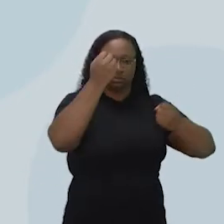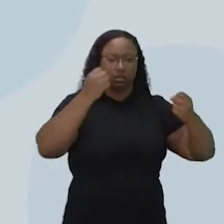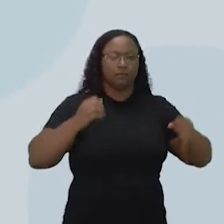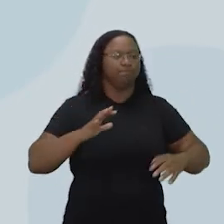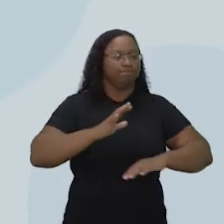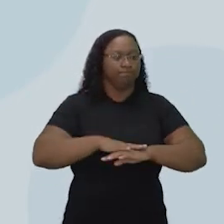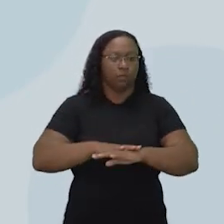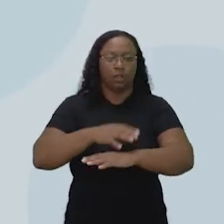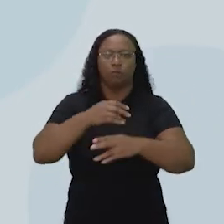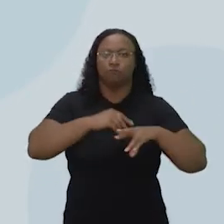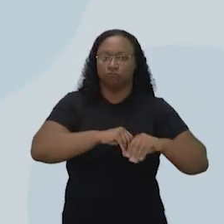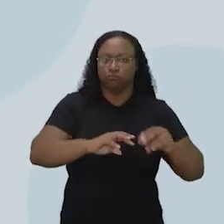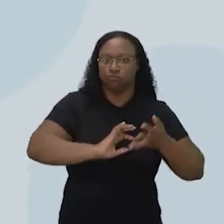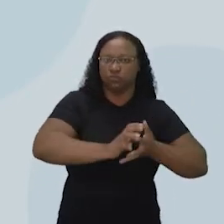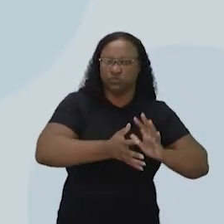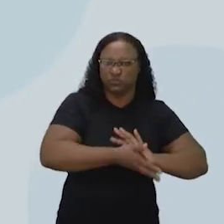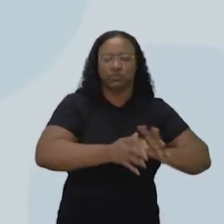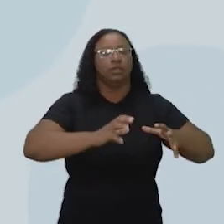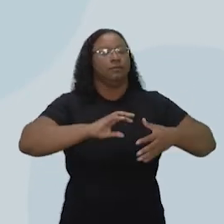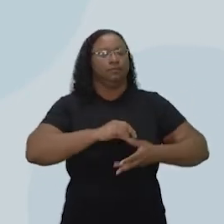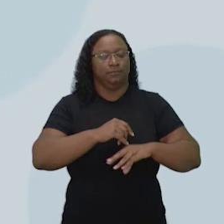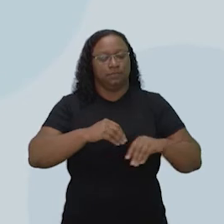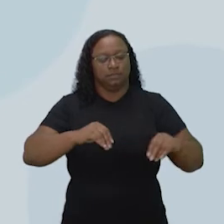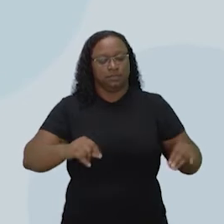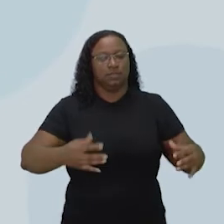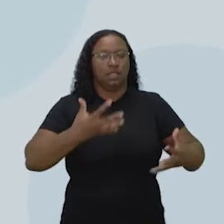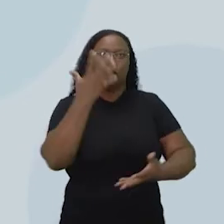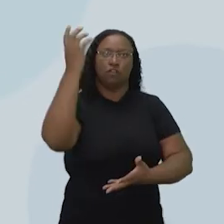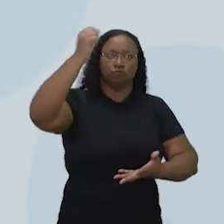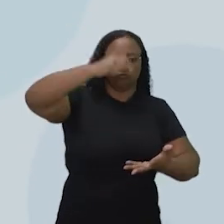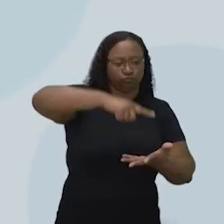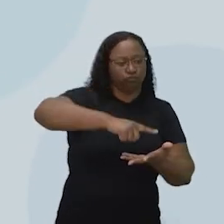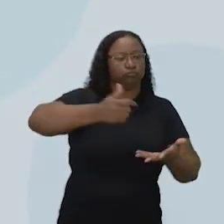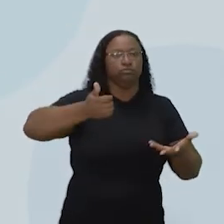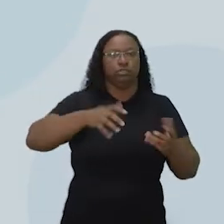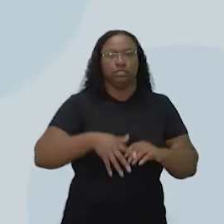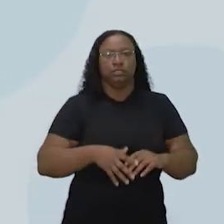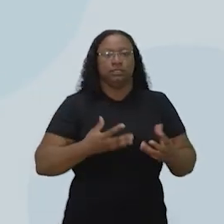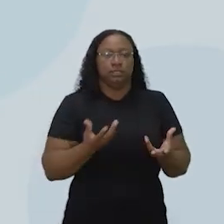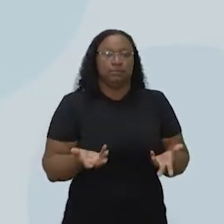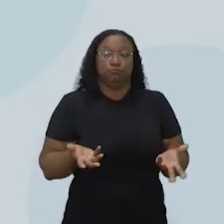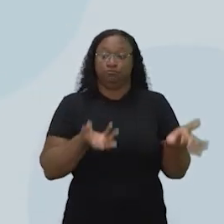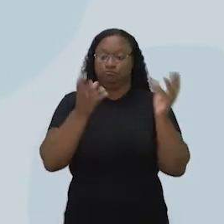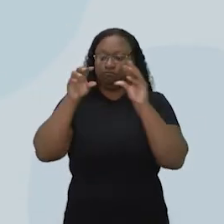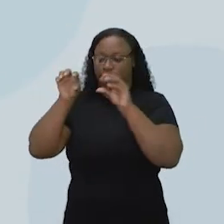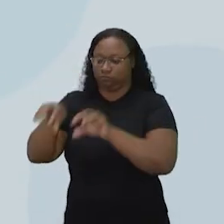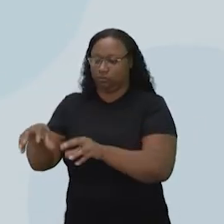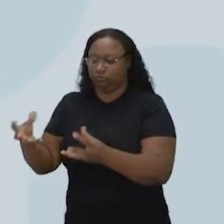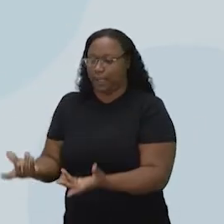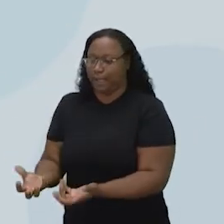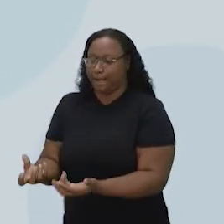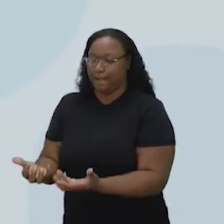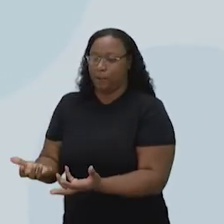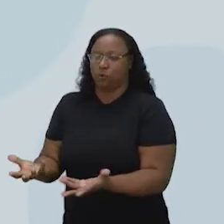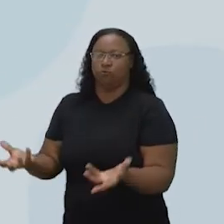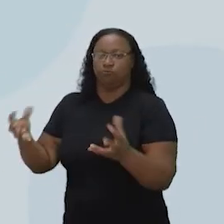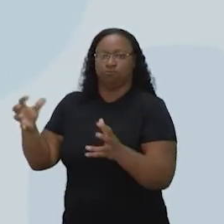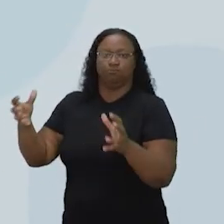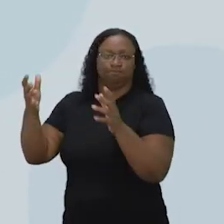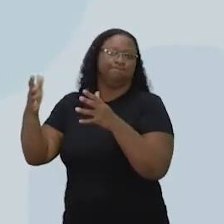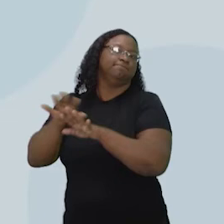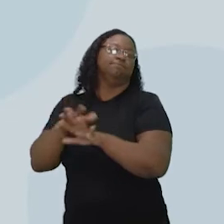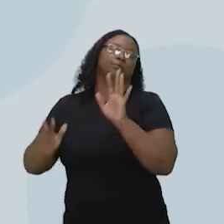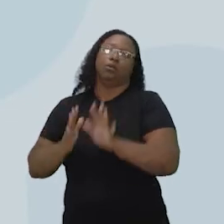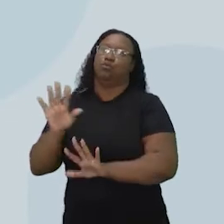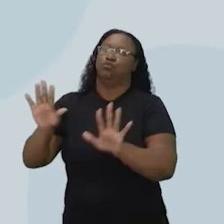na máquina e pelletiza, tá? Isso é um processo bem... A gente tem bastante